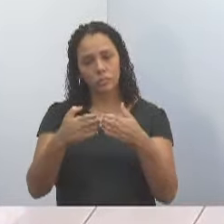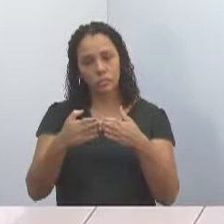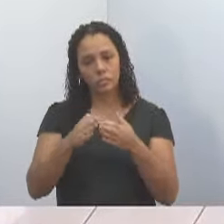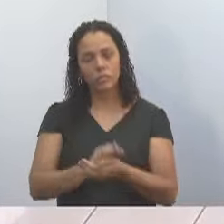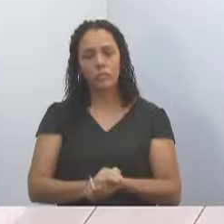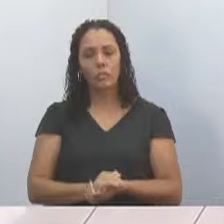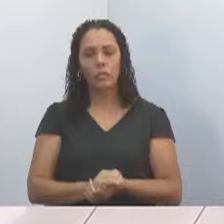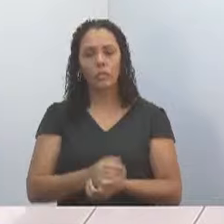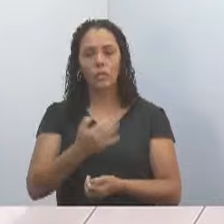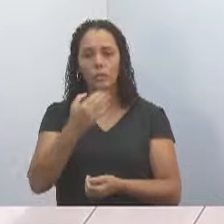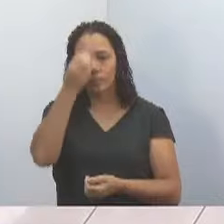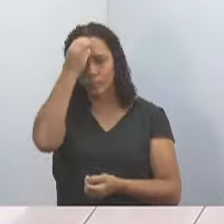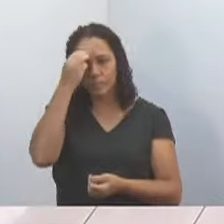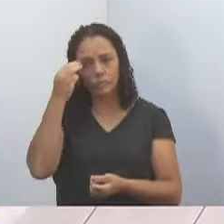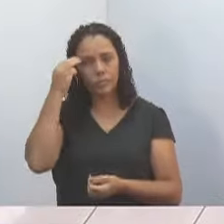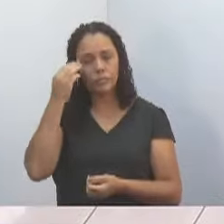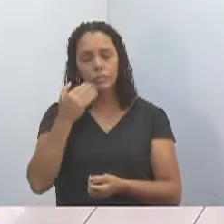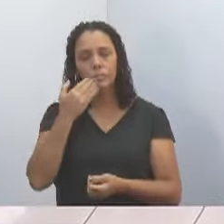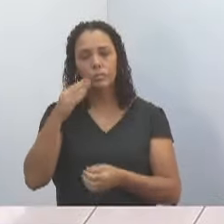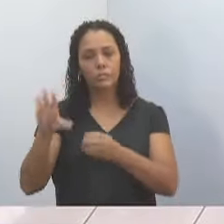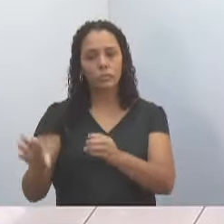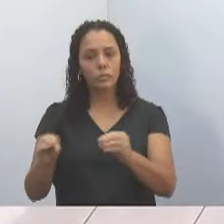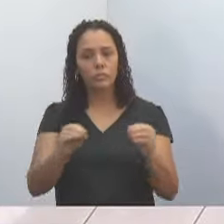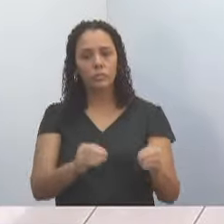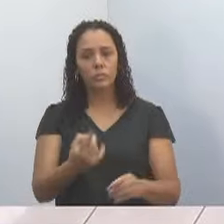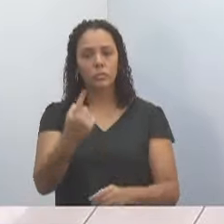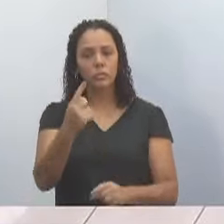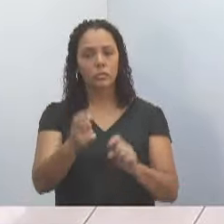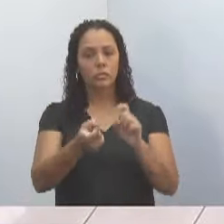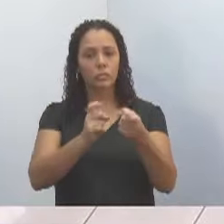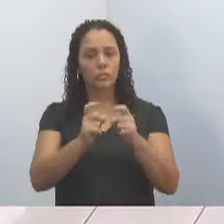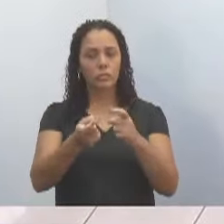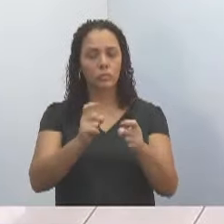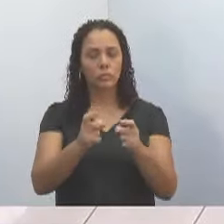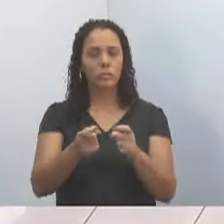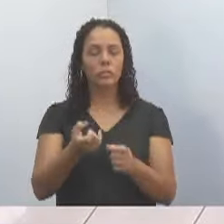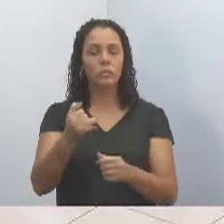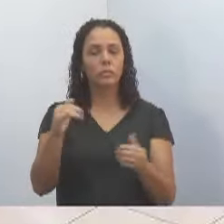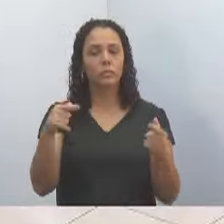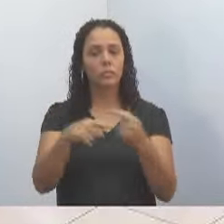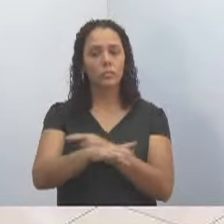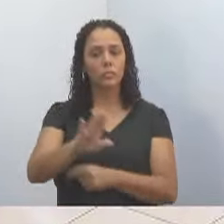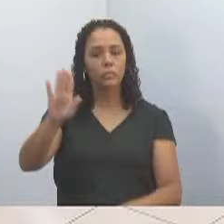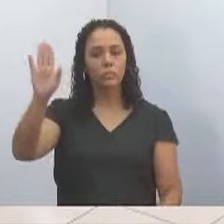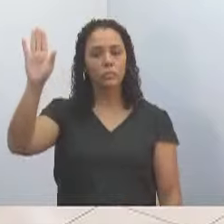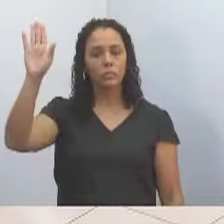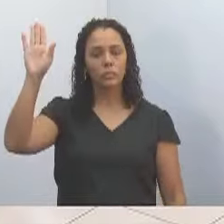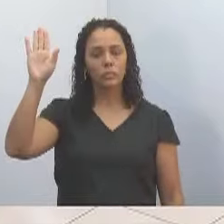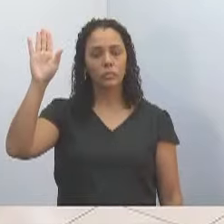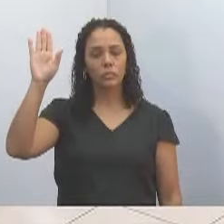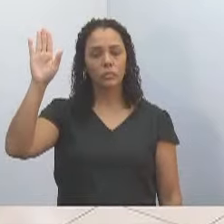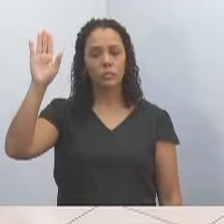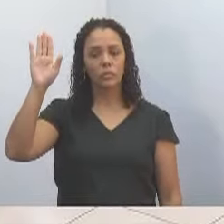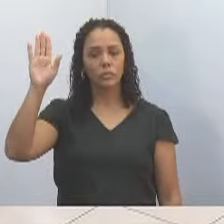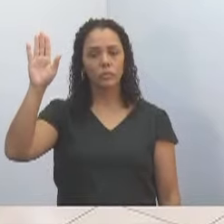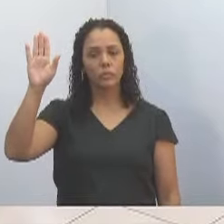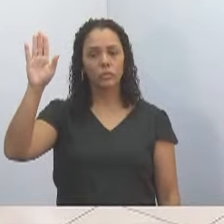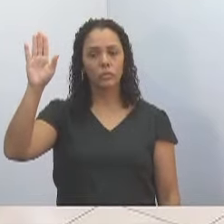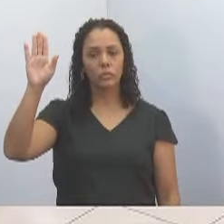Solicitação da vereadora Maria Amélia, adiamento por uma sessão, os contrários se manifestem levantando o braço.